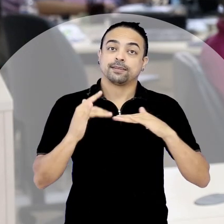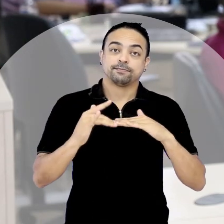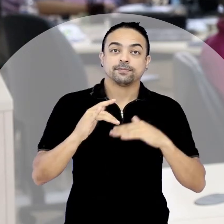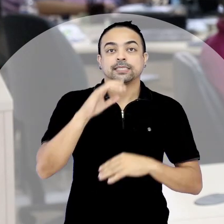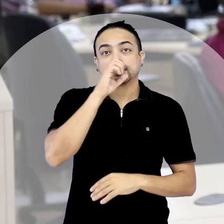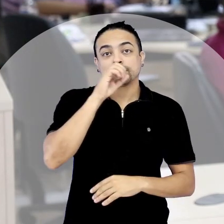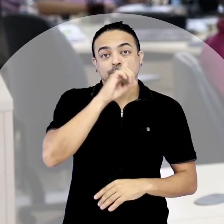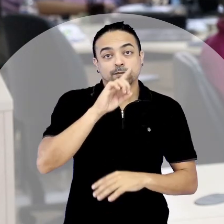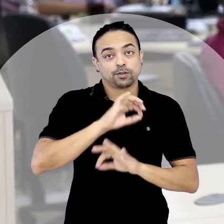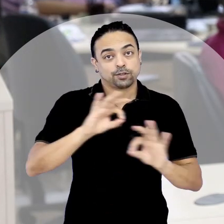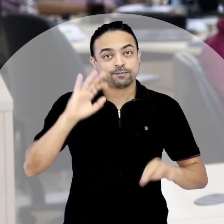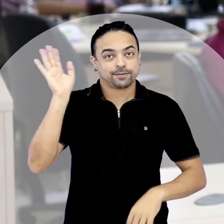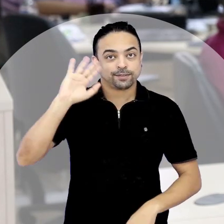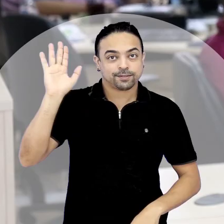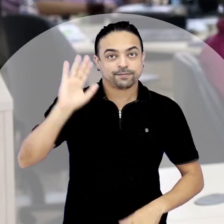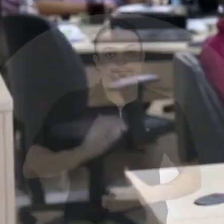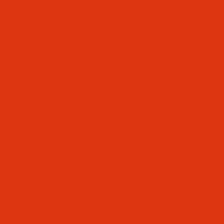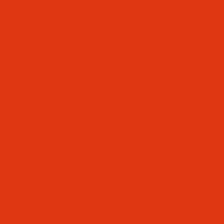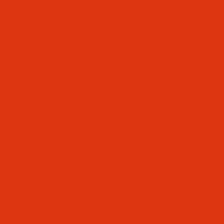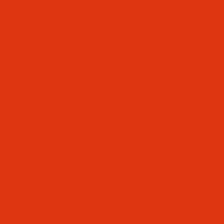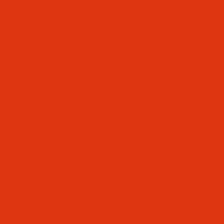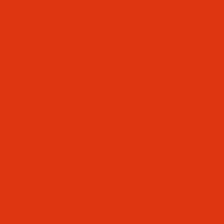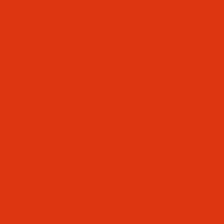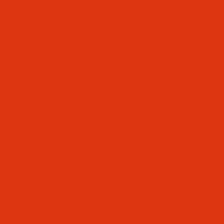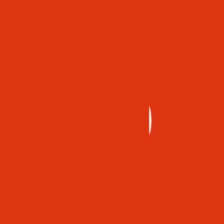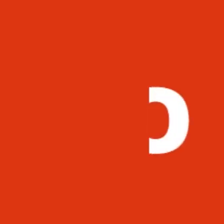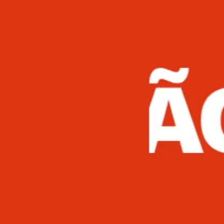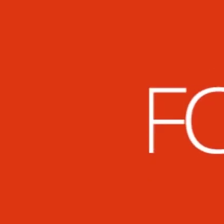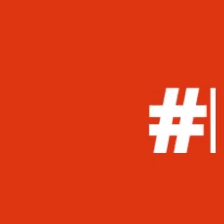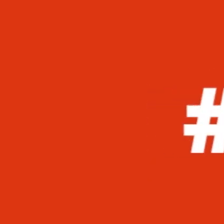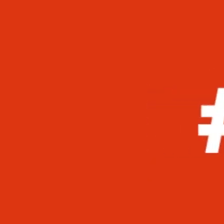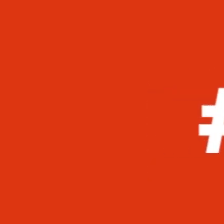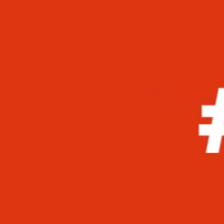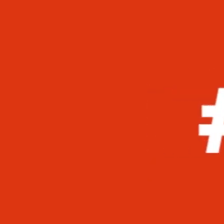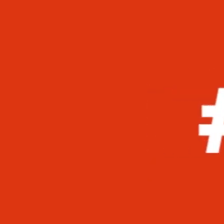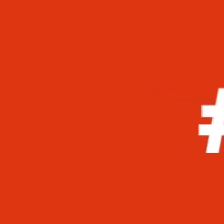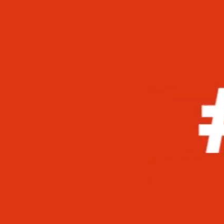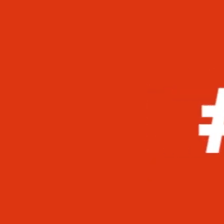nossas mídias sociais até semana que vem tchau tchau e aí